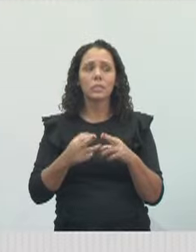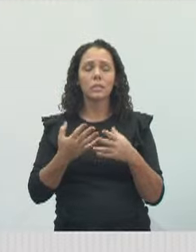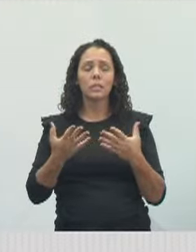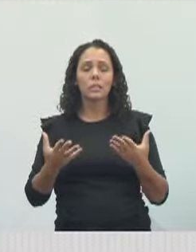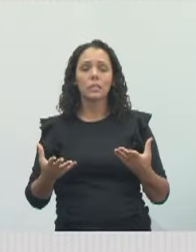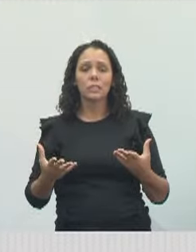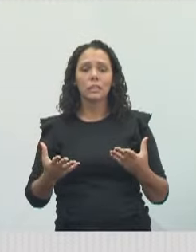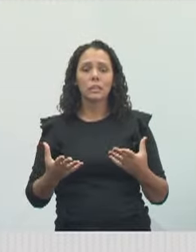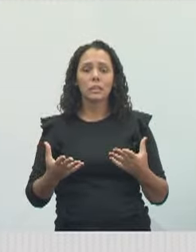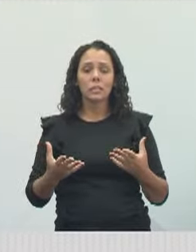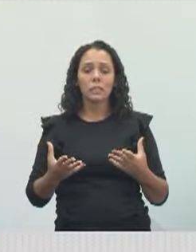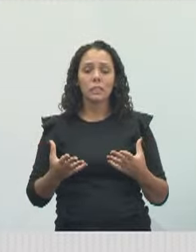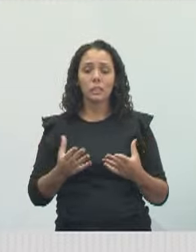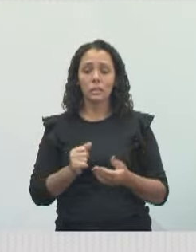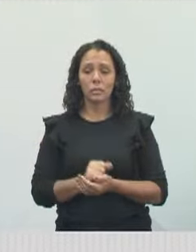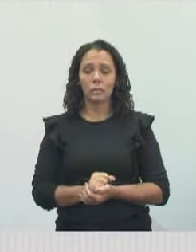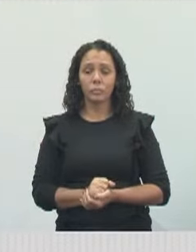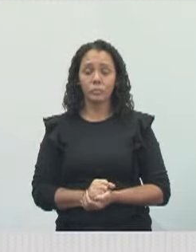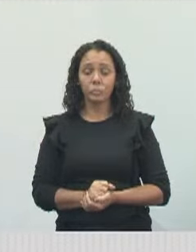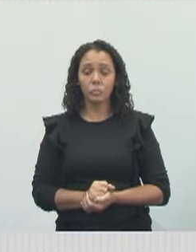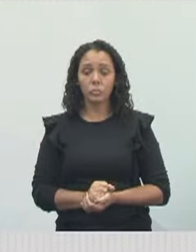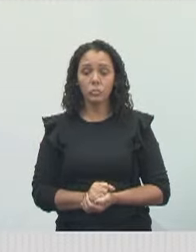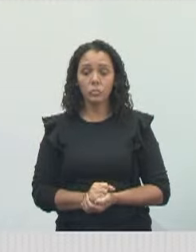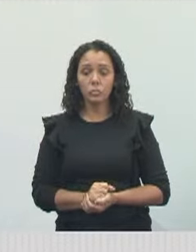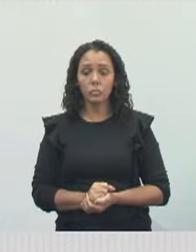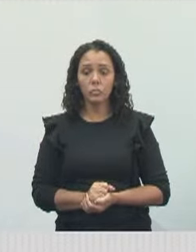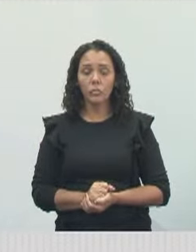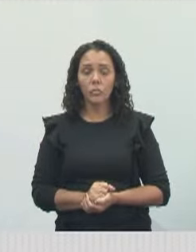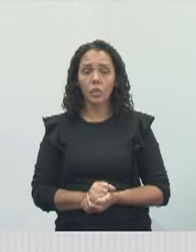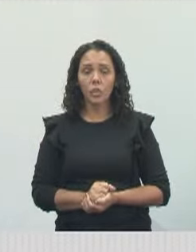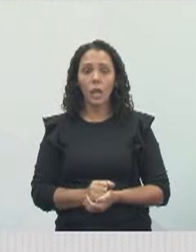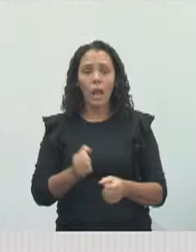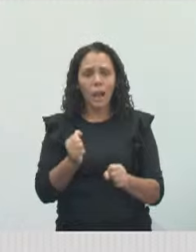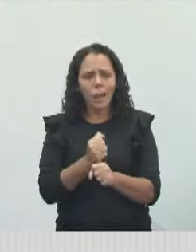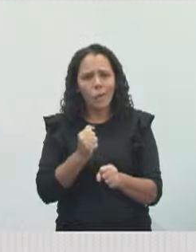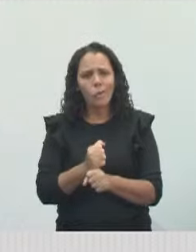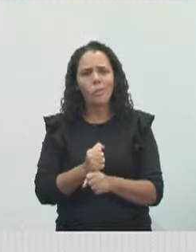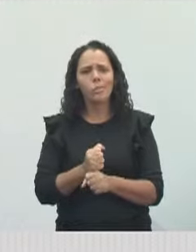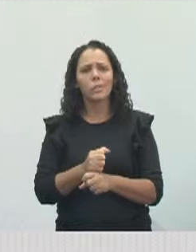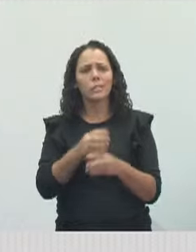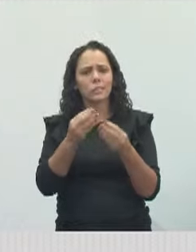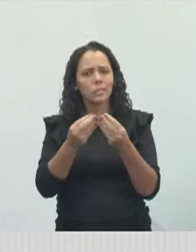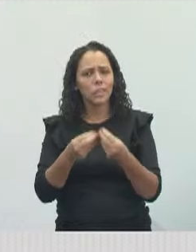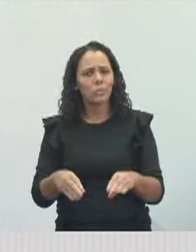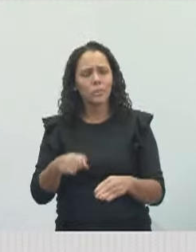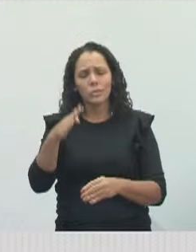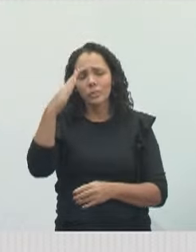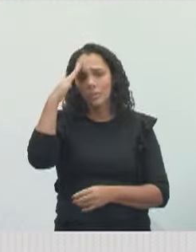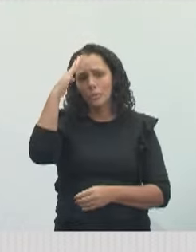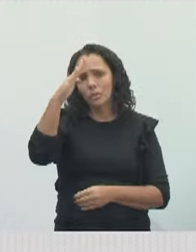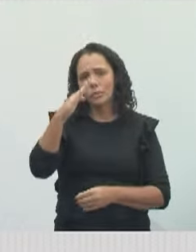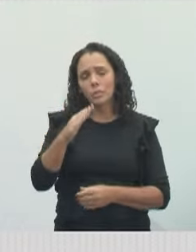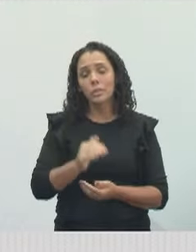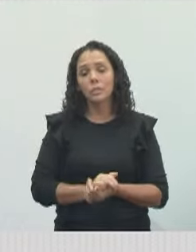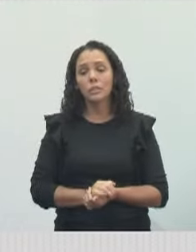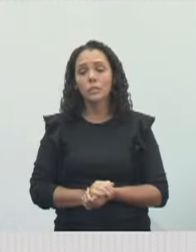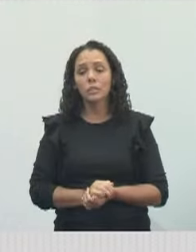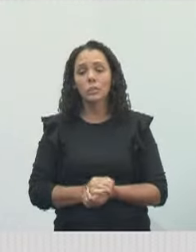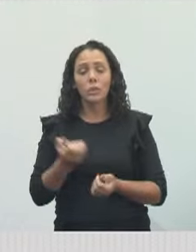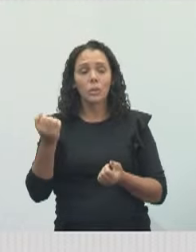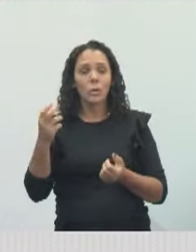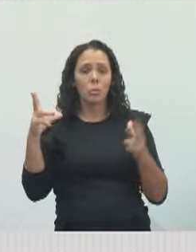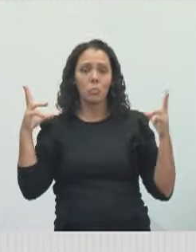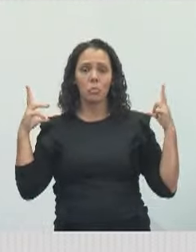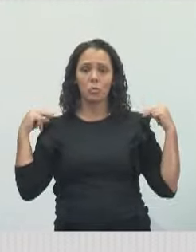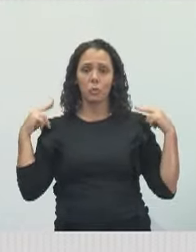esse espaço, esse trecho que foi aberto, está trazendo problemas, principalmente para os condutores, para os veículos, né?